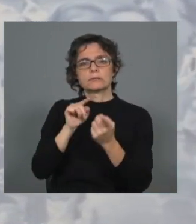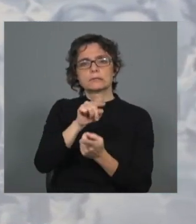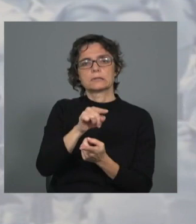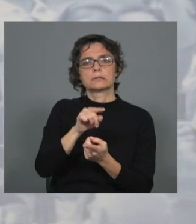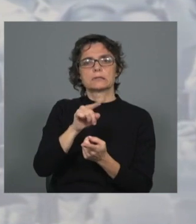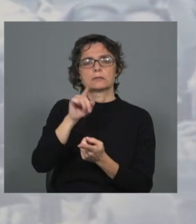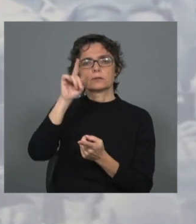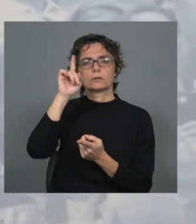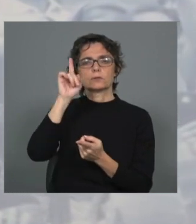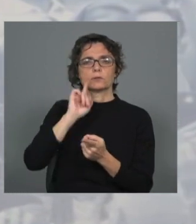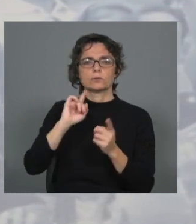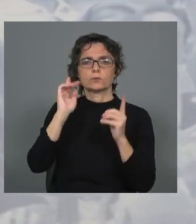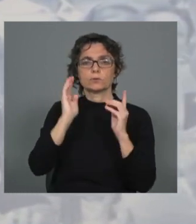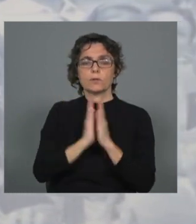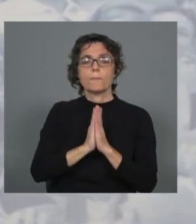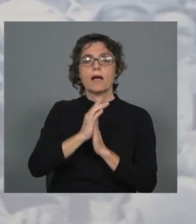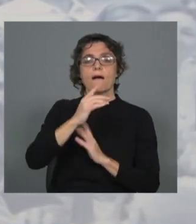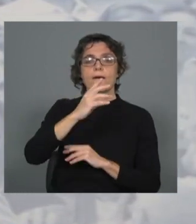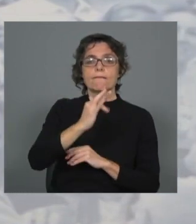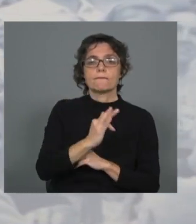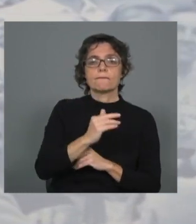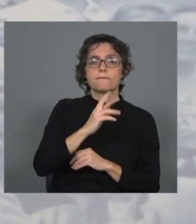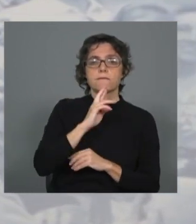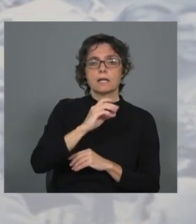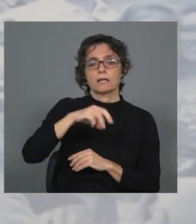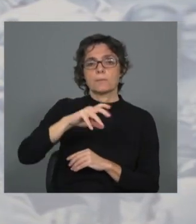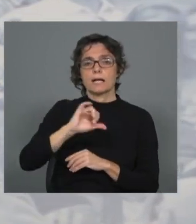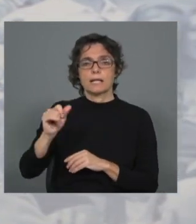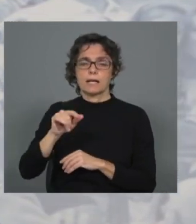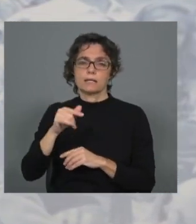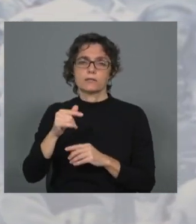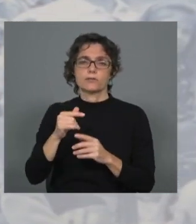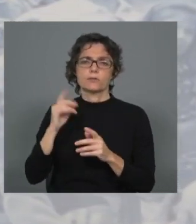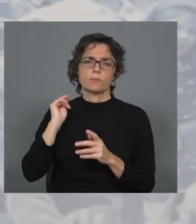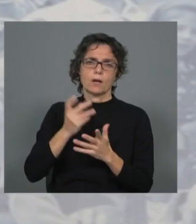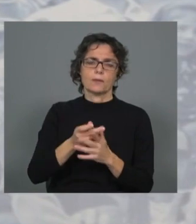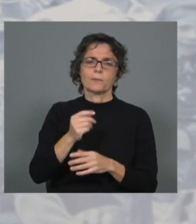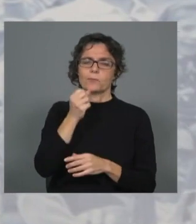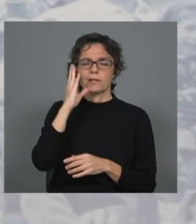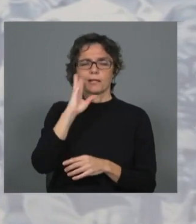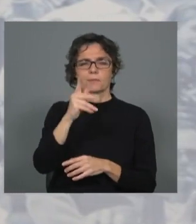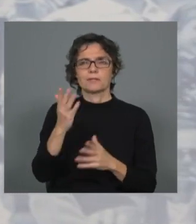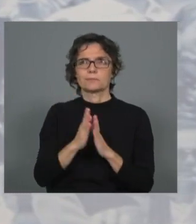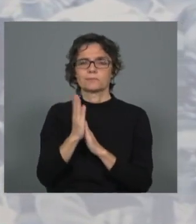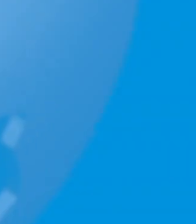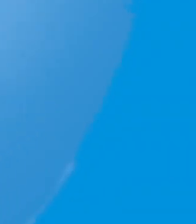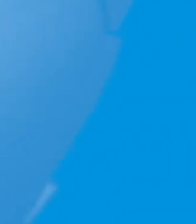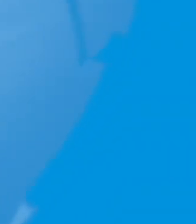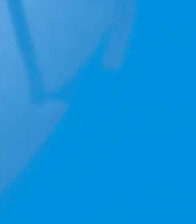Magalhães, encontros que a Irmã Fátima Magalhães promove em Elvas há 30 anos. Desejo-lhe uma boa tarde e até amanhã, se Deus quiser.